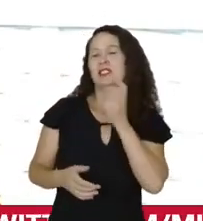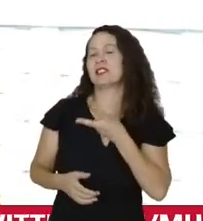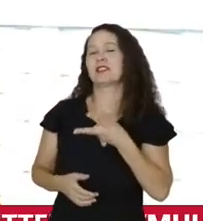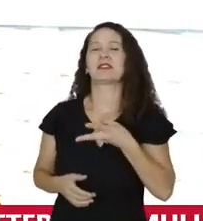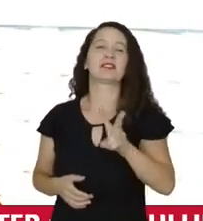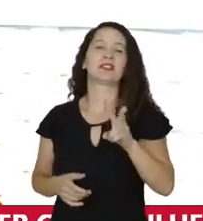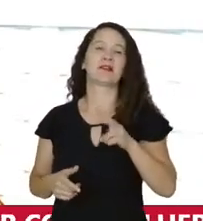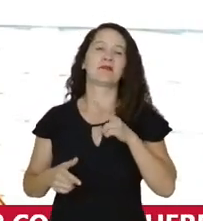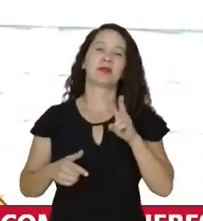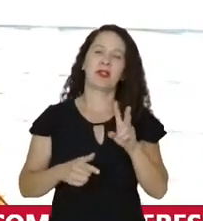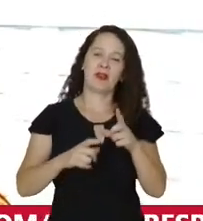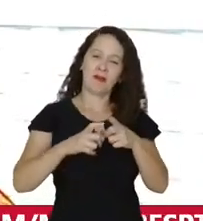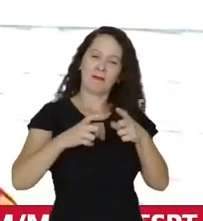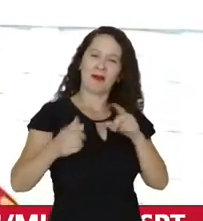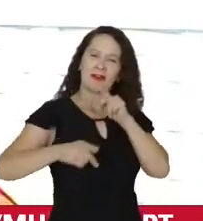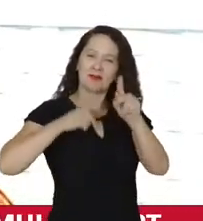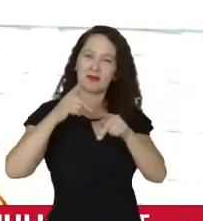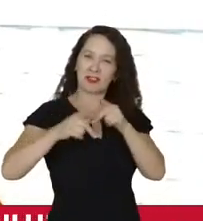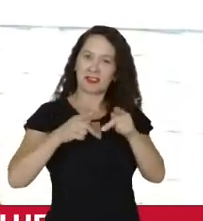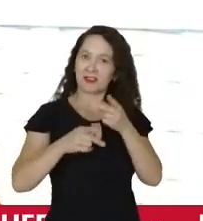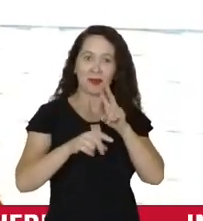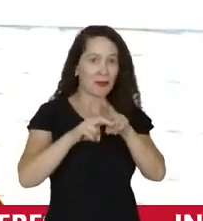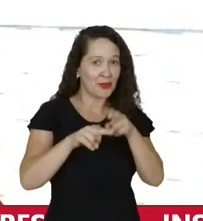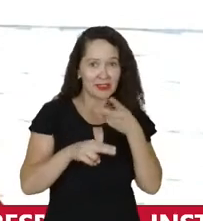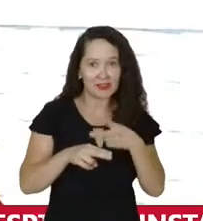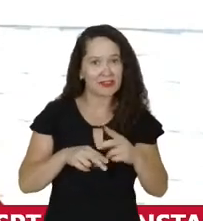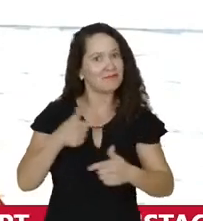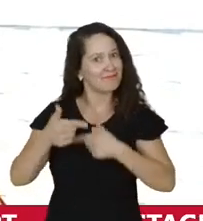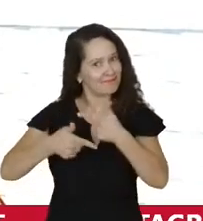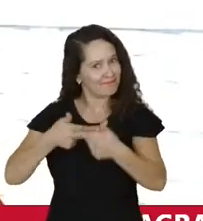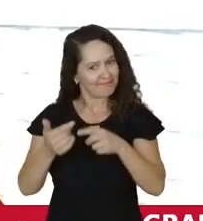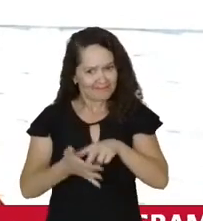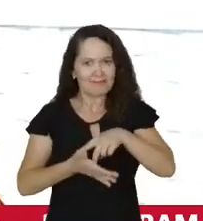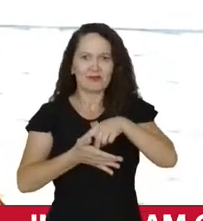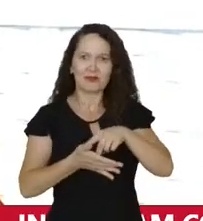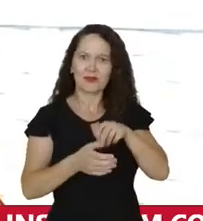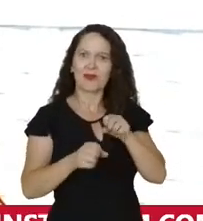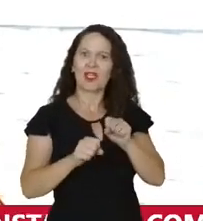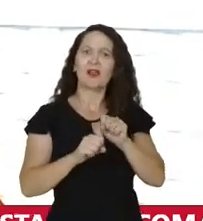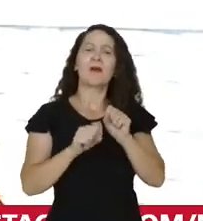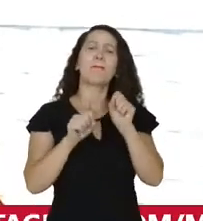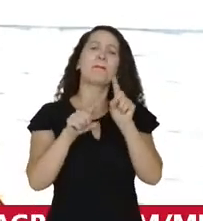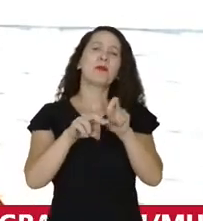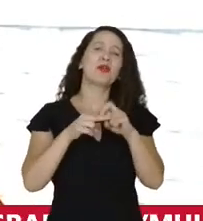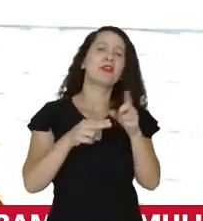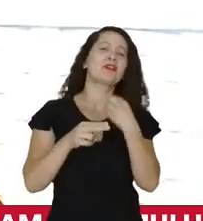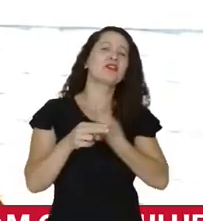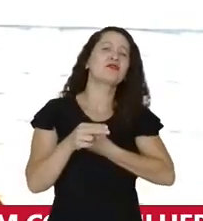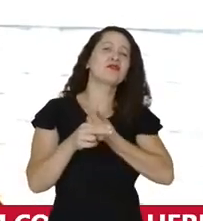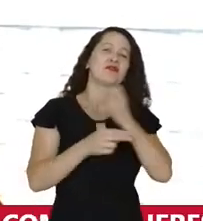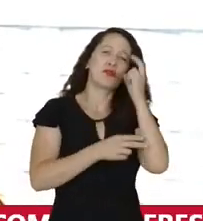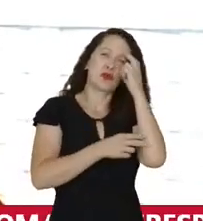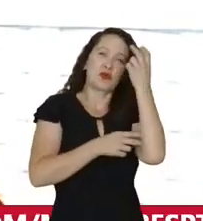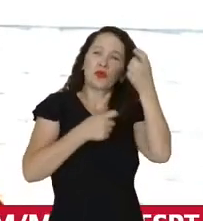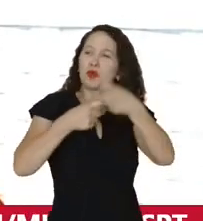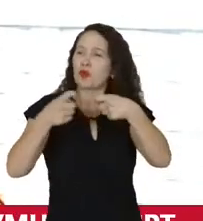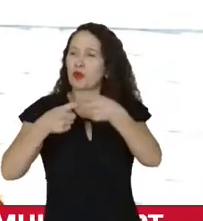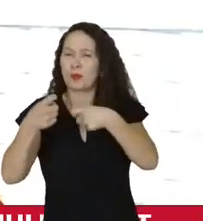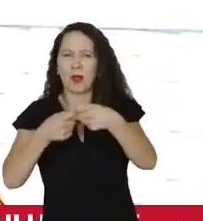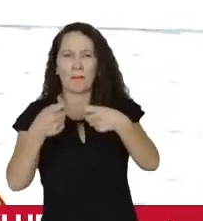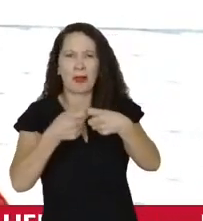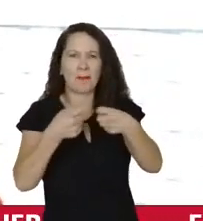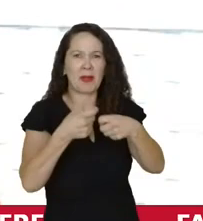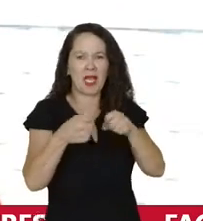estiveram à frente, porque somos a maioria da população. Somos aquelas que, não é à toa que vivemos uma cultura do estupro,